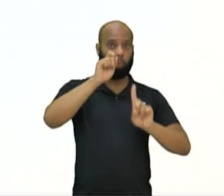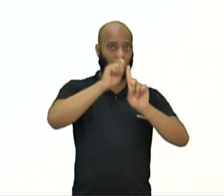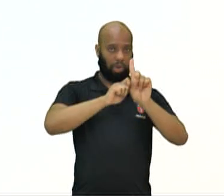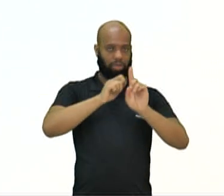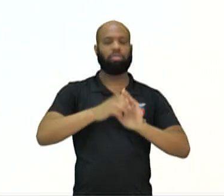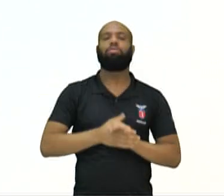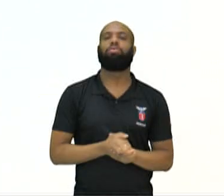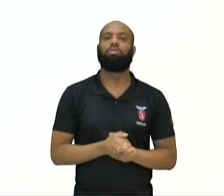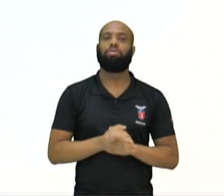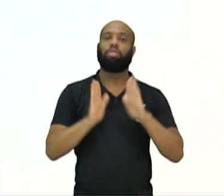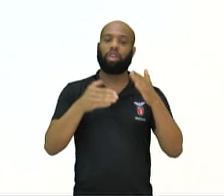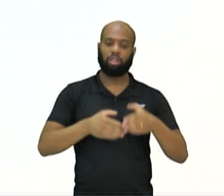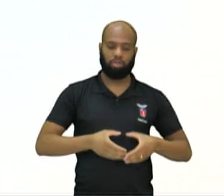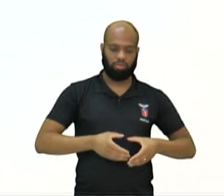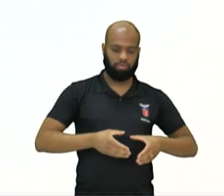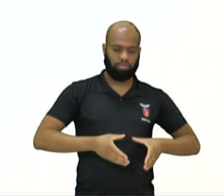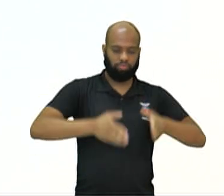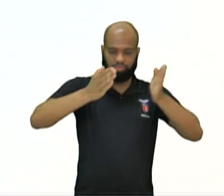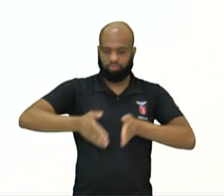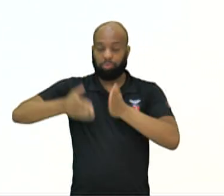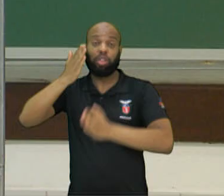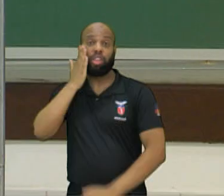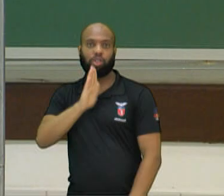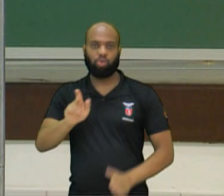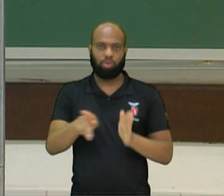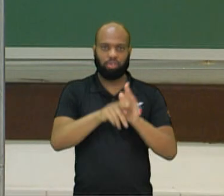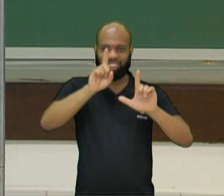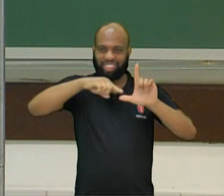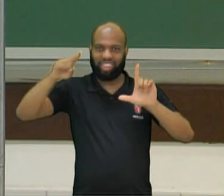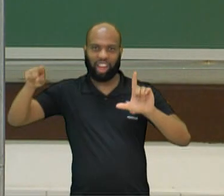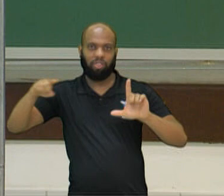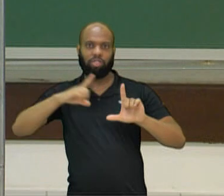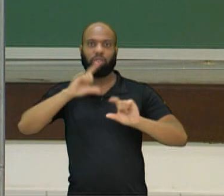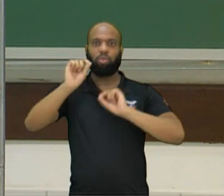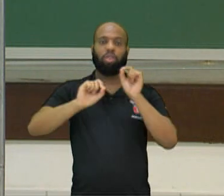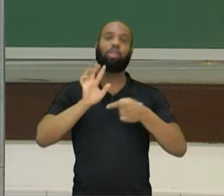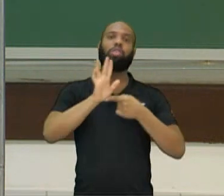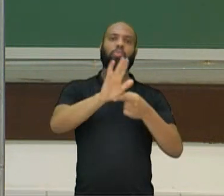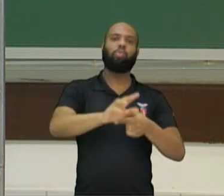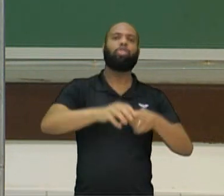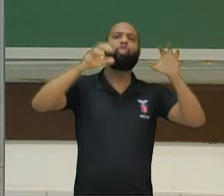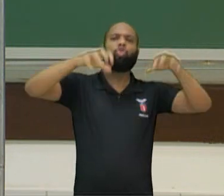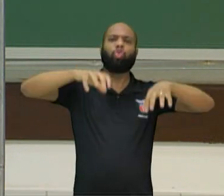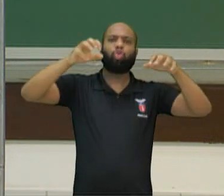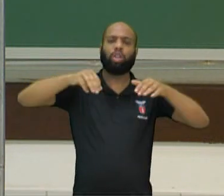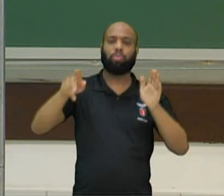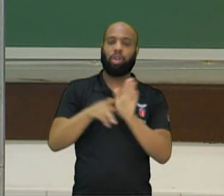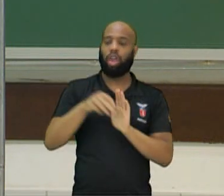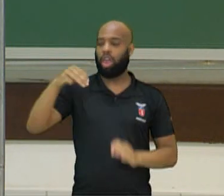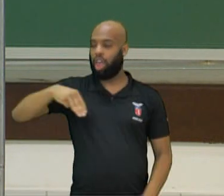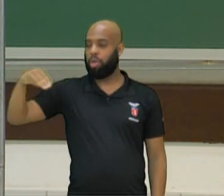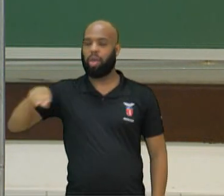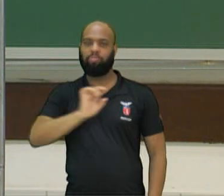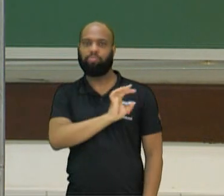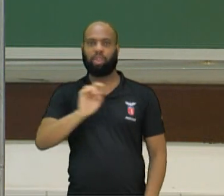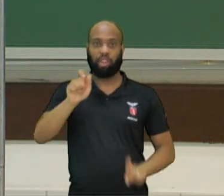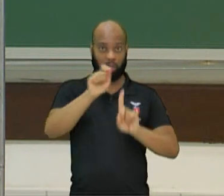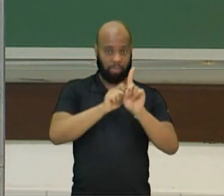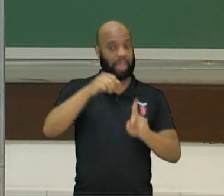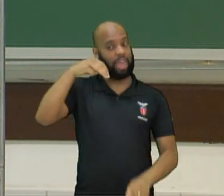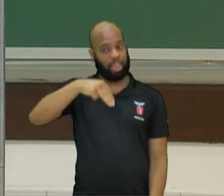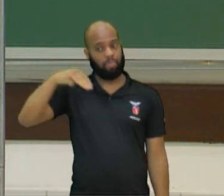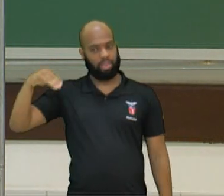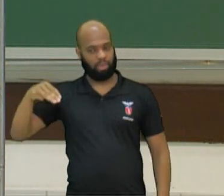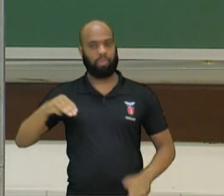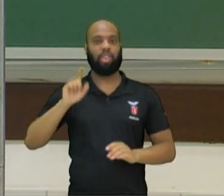mês. Então, a função das barras azuis no climograma é indicar a quantidade de chuvas em milímetros em cada um dos meses. Dando